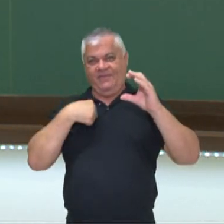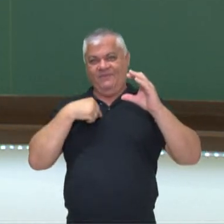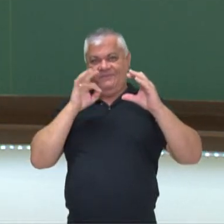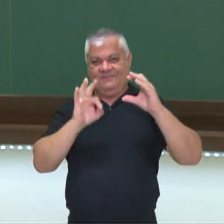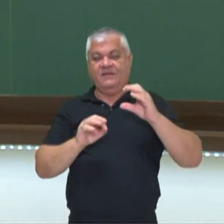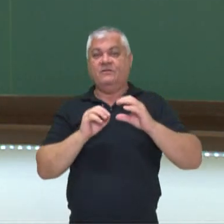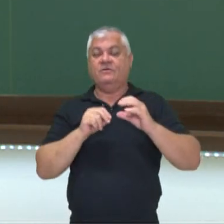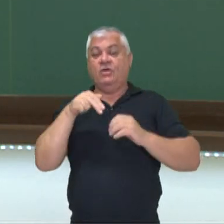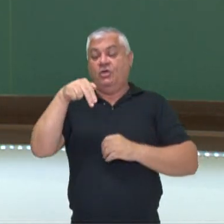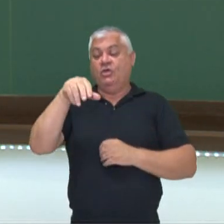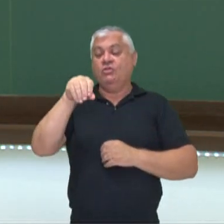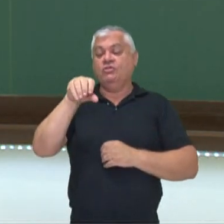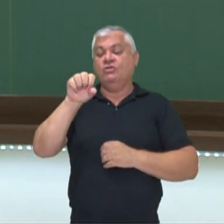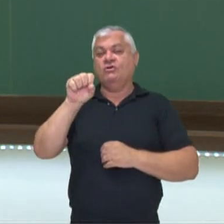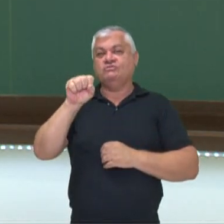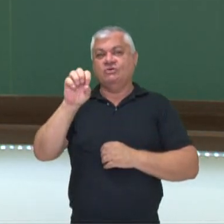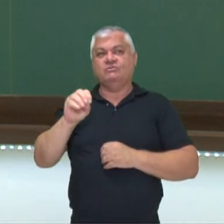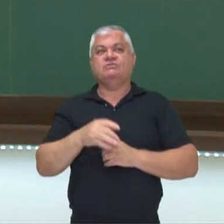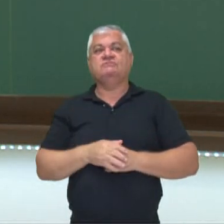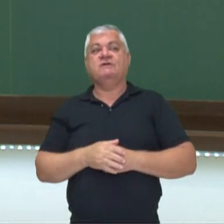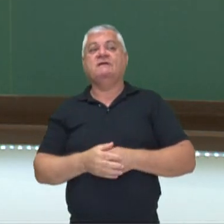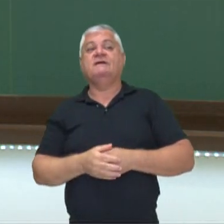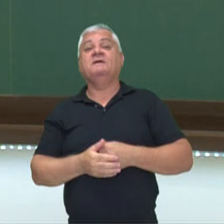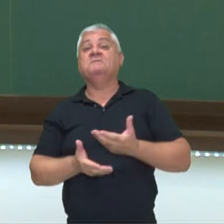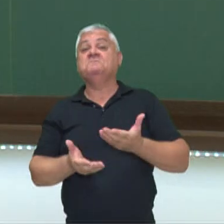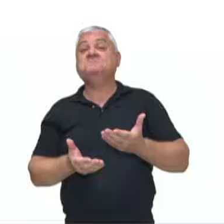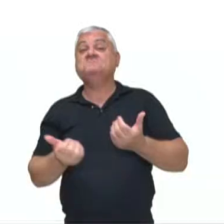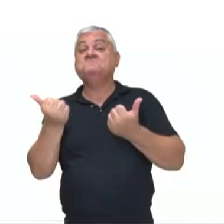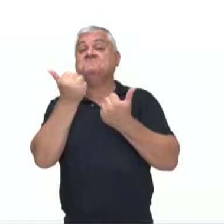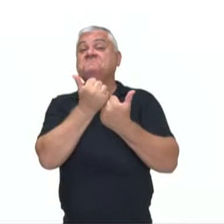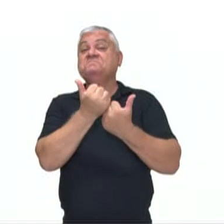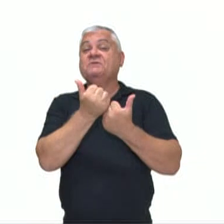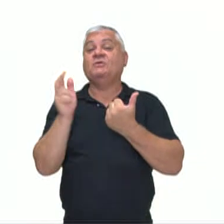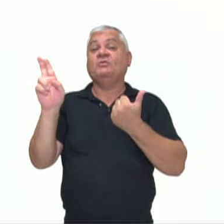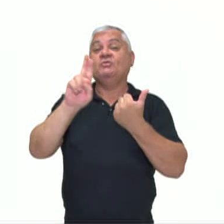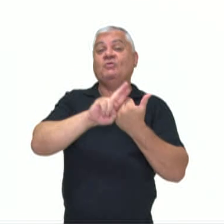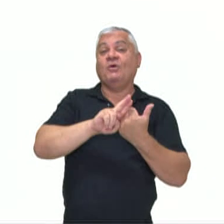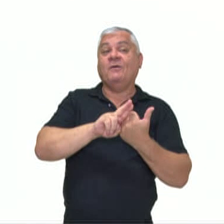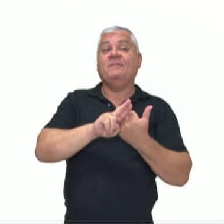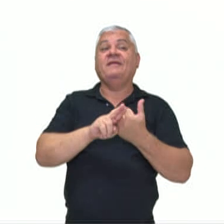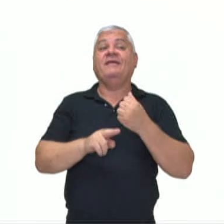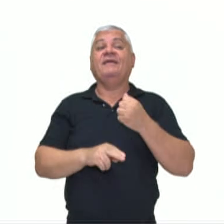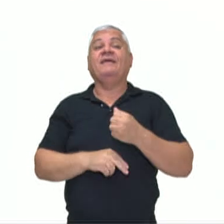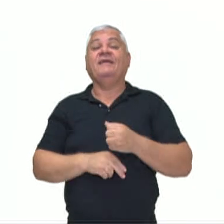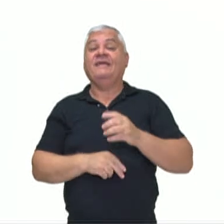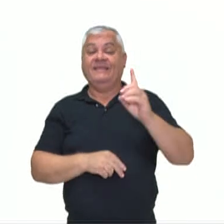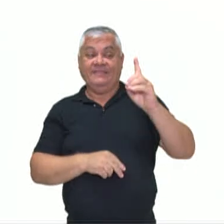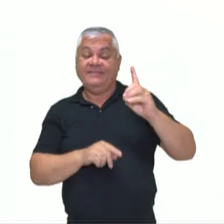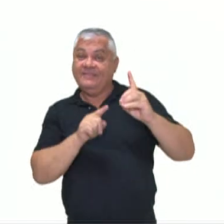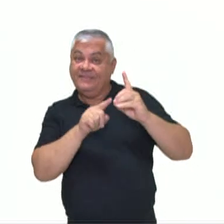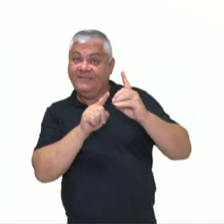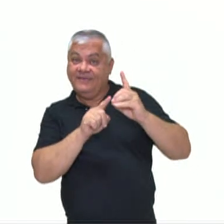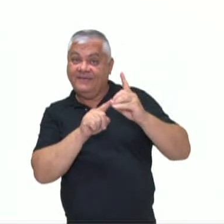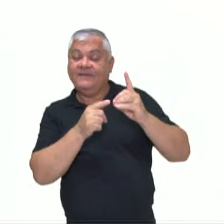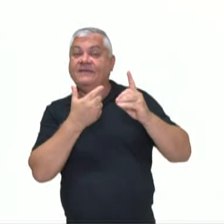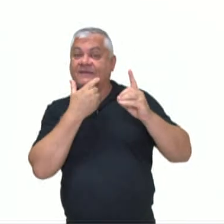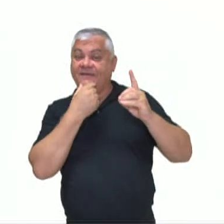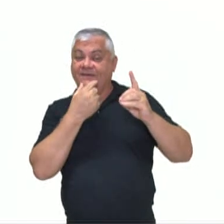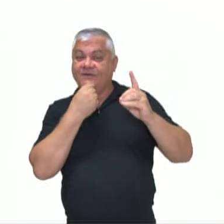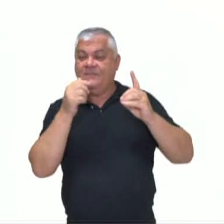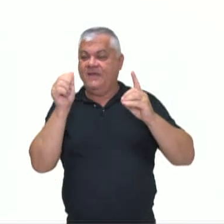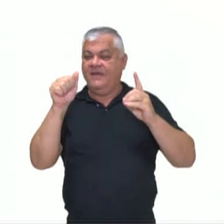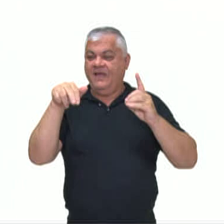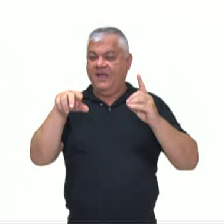com Héctor e Raúl. Substituímos Héctor e Raúl por ellos, ou seja, eles. E na alternativa